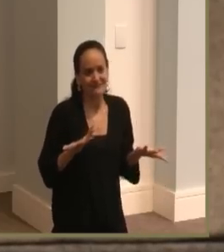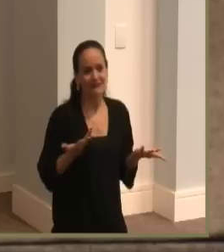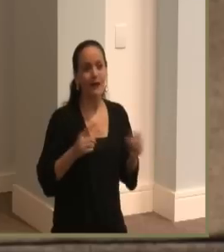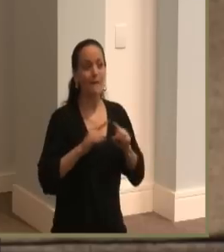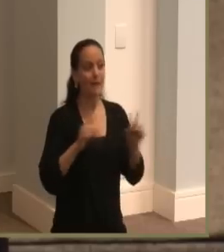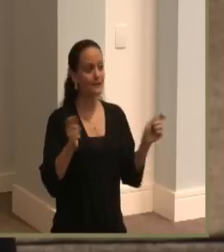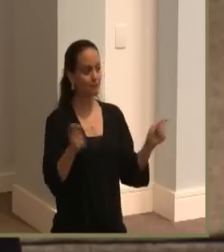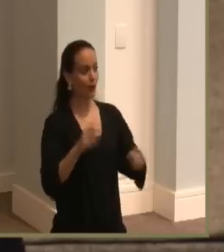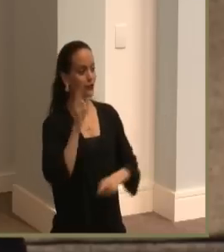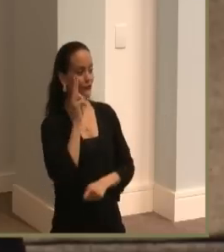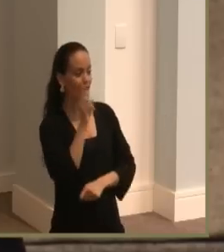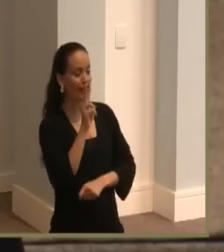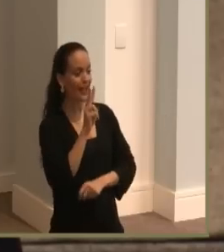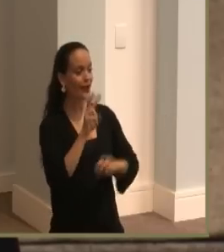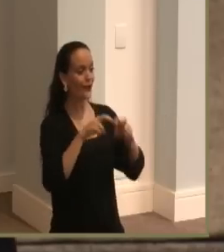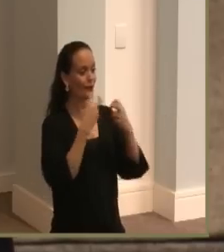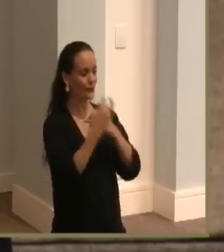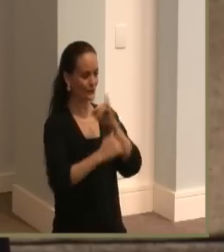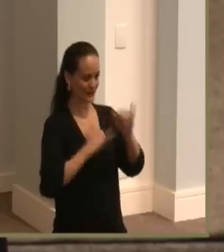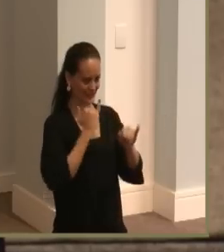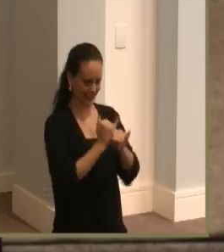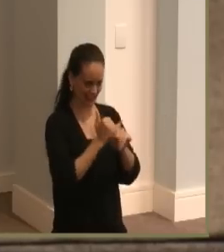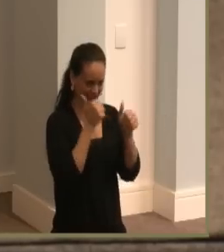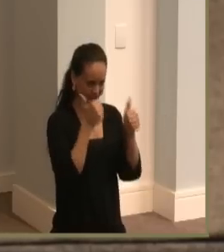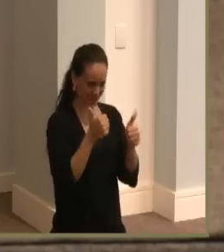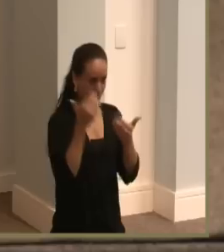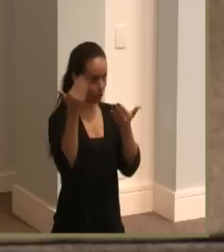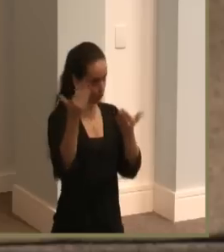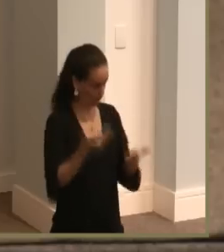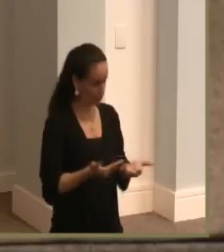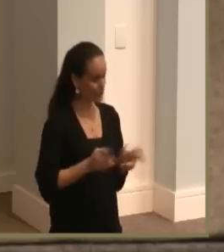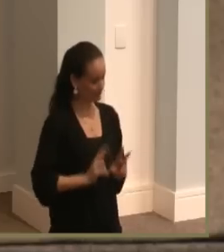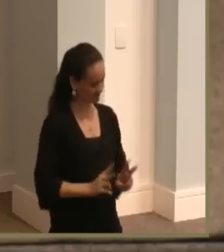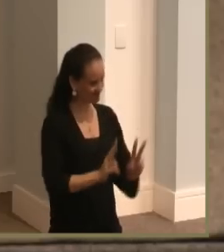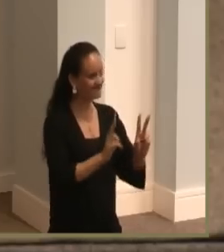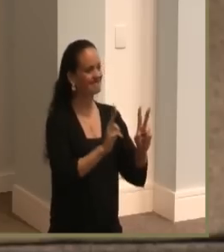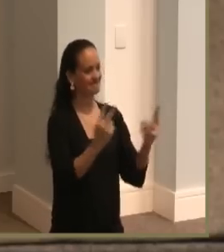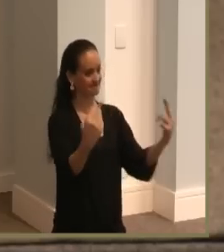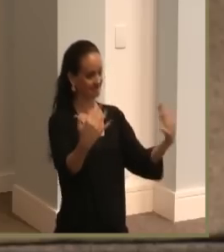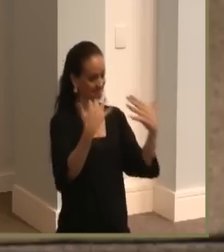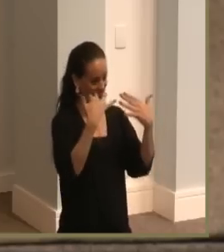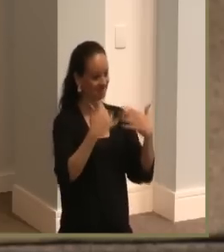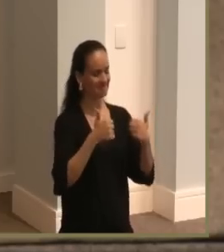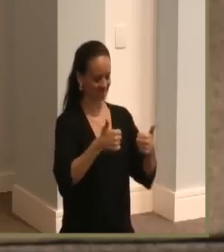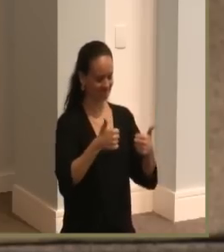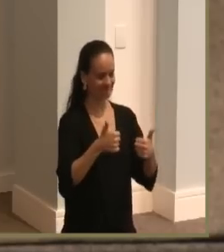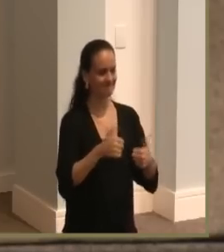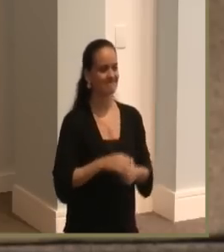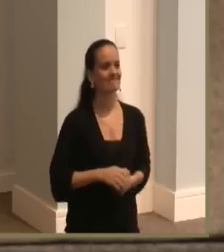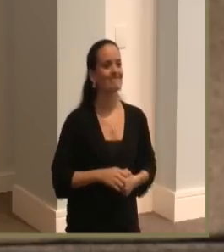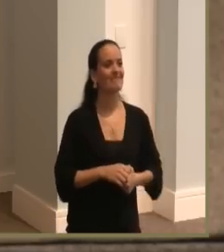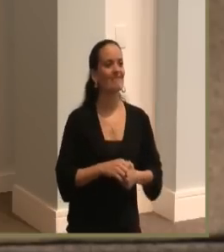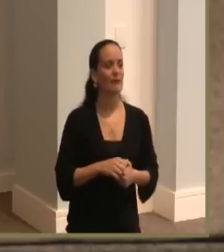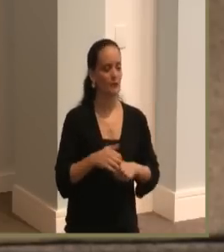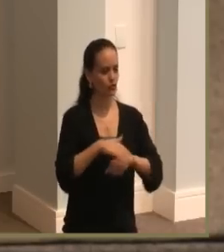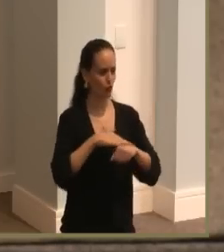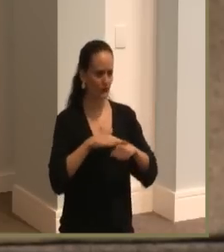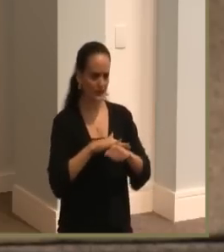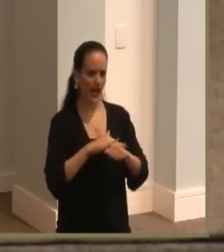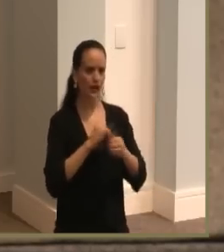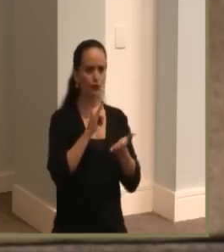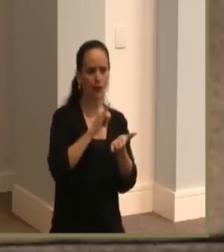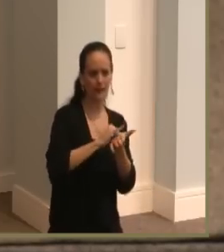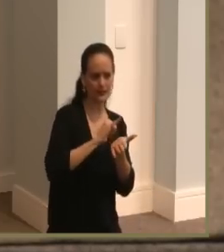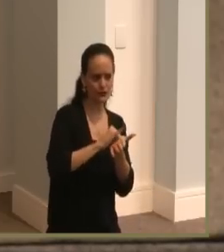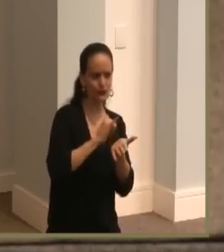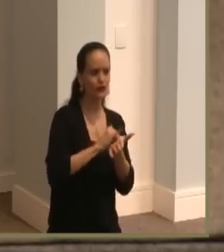uma olhadinha como que é o nosso culto. Tá certo? Então fica o convite a todos para que possamos falar do nosso aplicativo, da nossa igreja, dos nossos